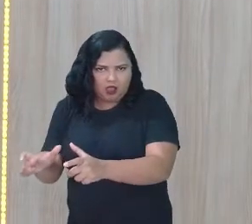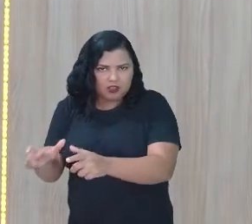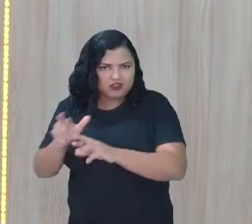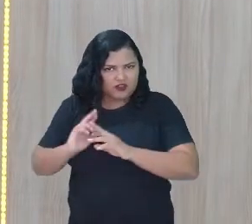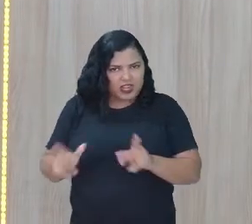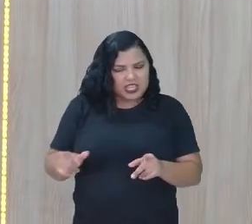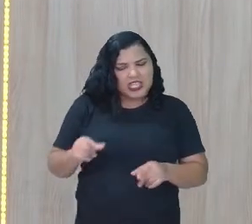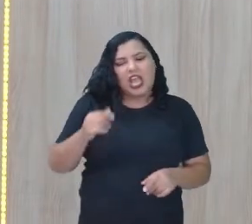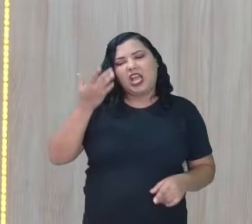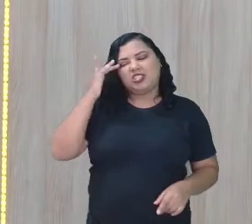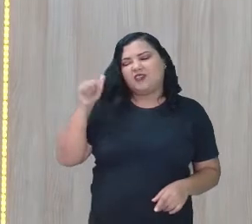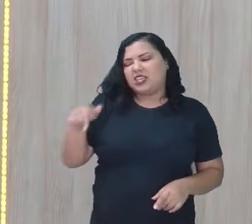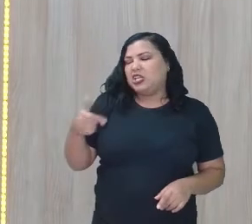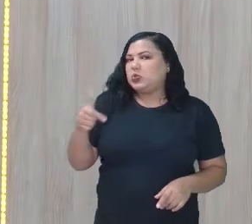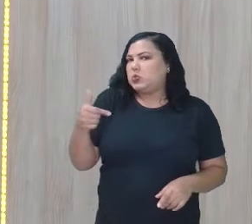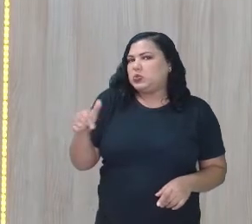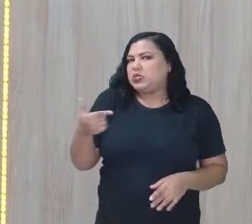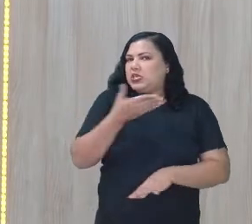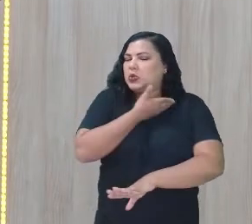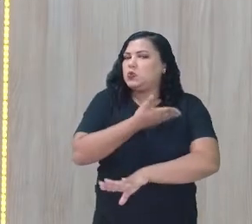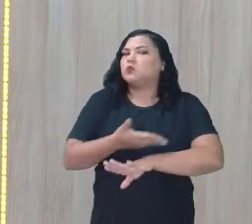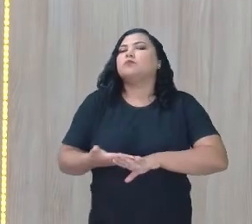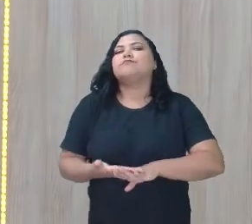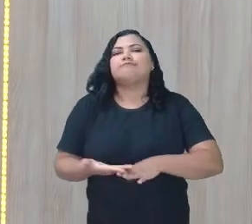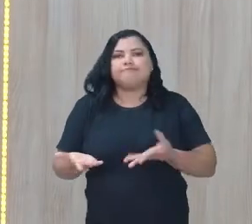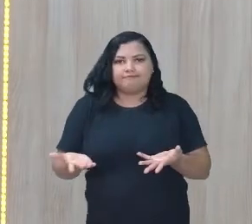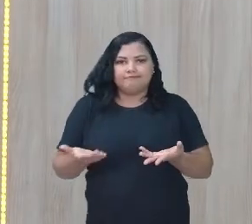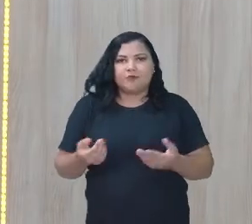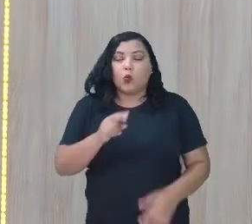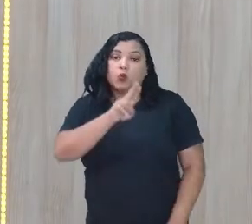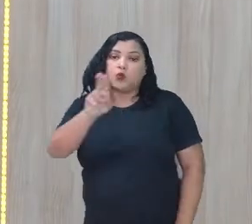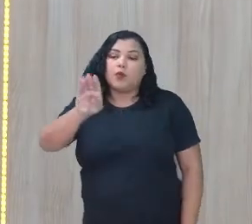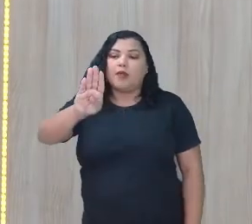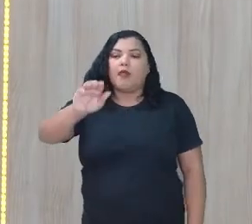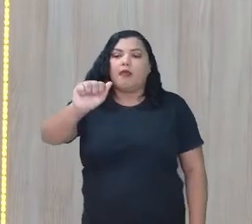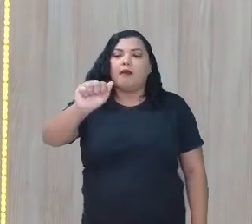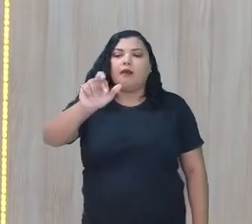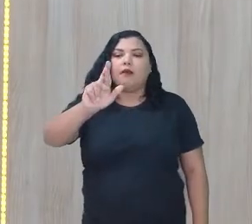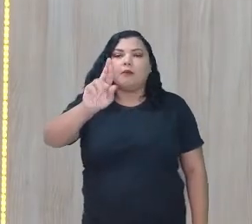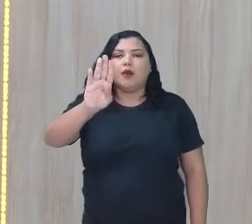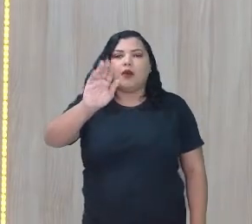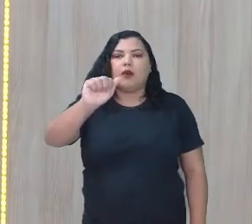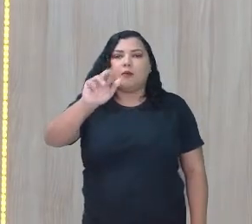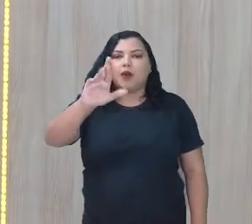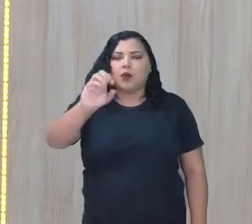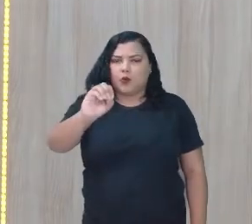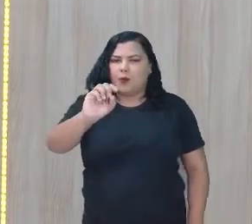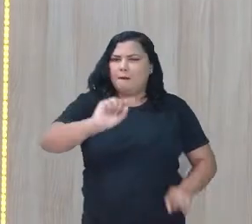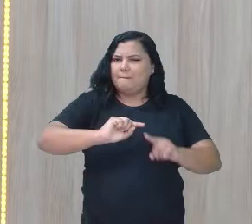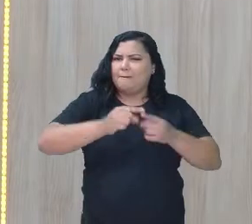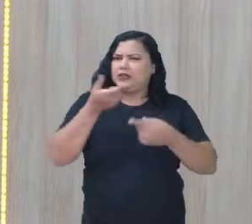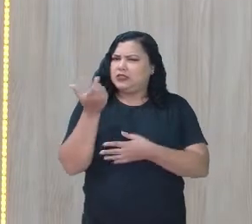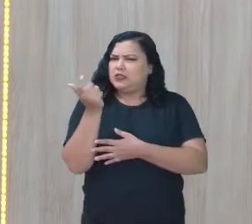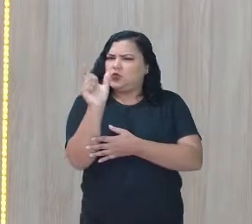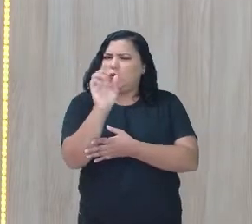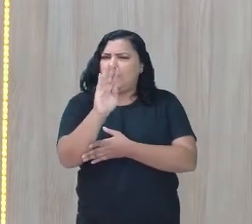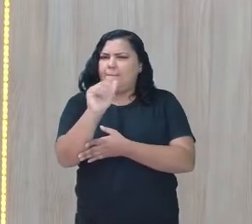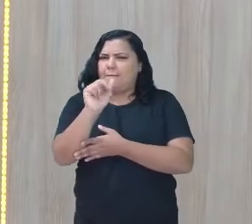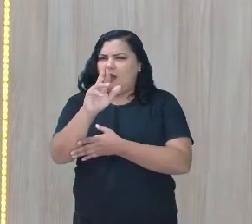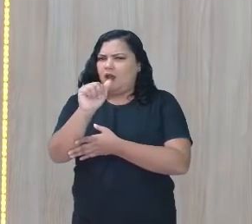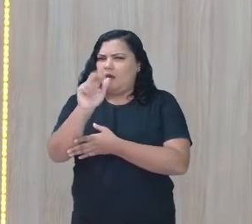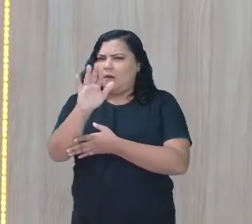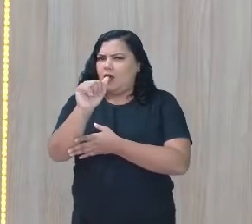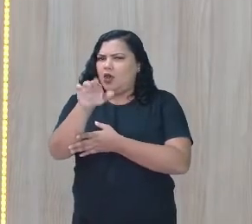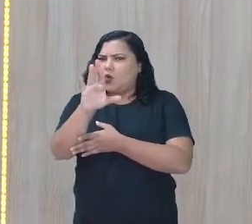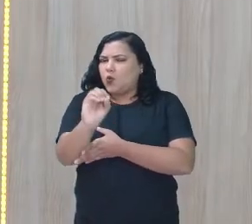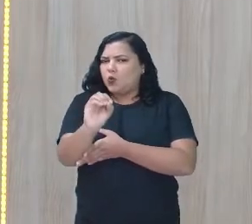consideradas pessoas não civilizadas. Em outras palavras, eram bárbaros. Porém, a expressão bárbaro, ela vai designar aqueles